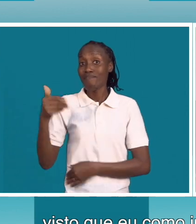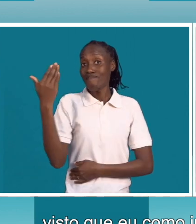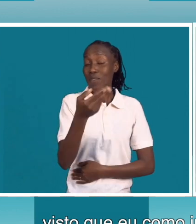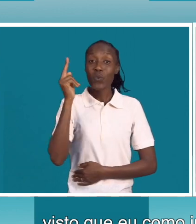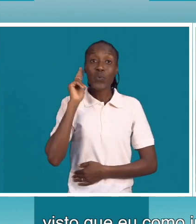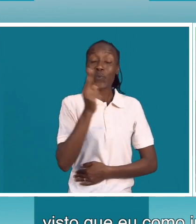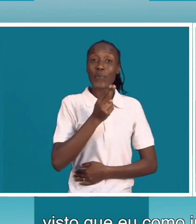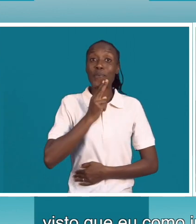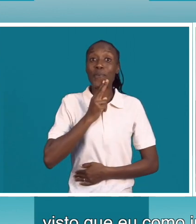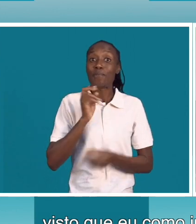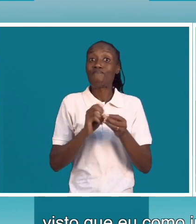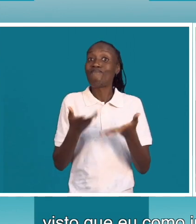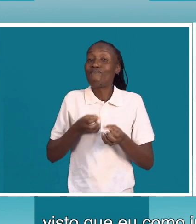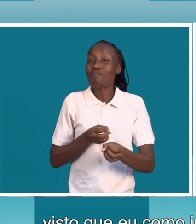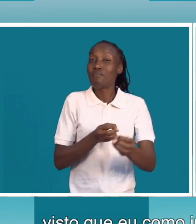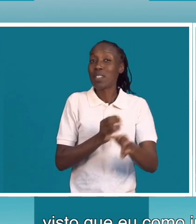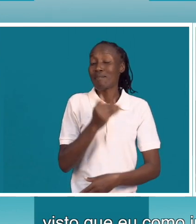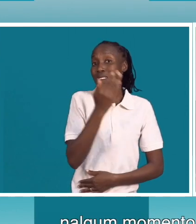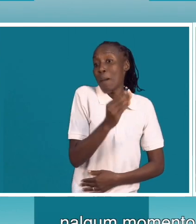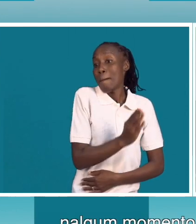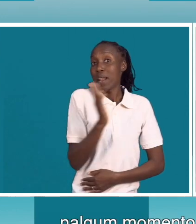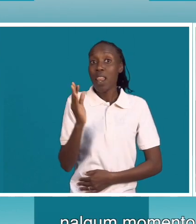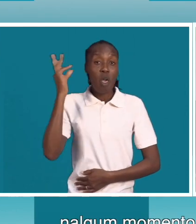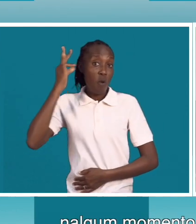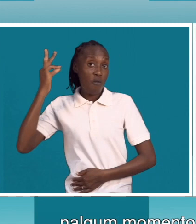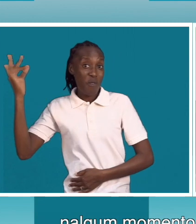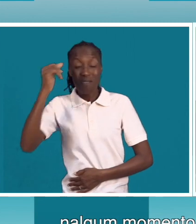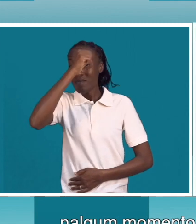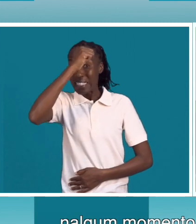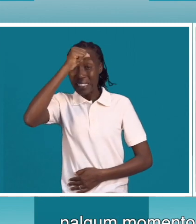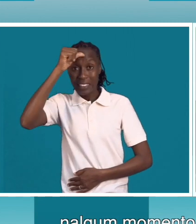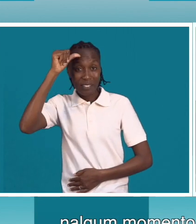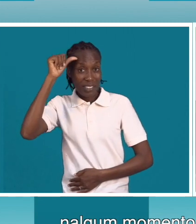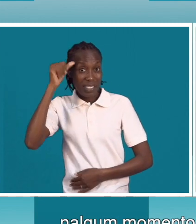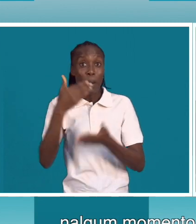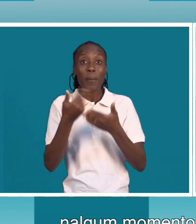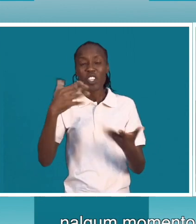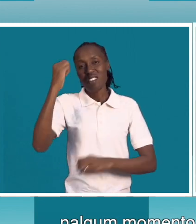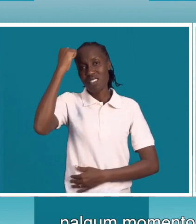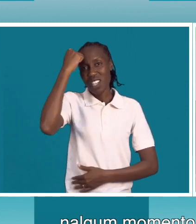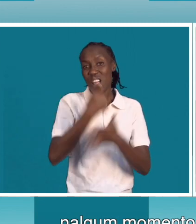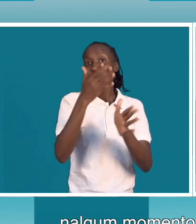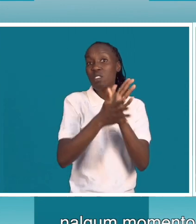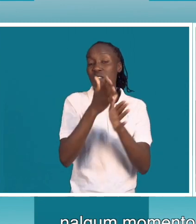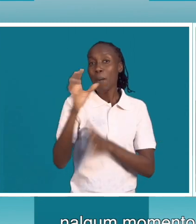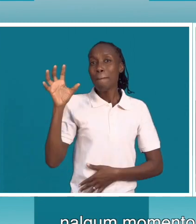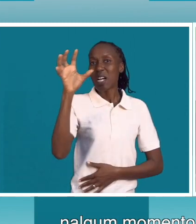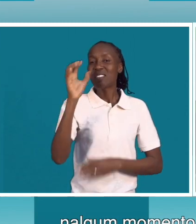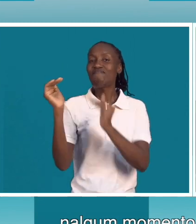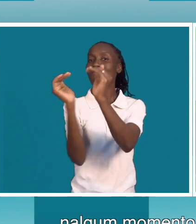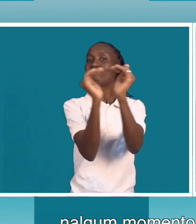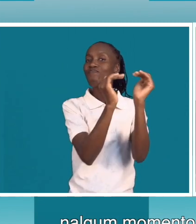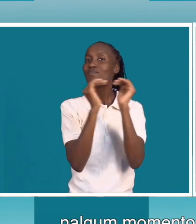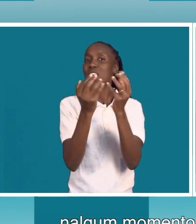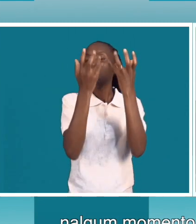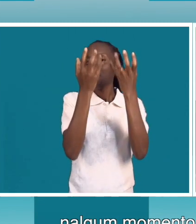para transmitir a informação de um surdo para um ouvinte, em algum momento tem sido difícil, porque, como sabemos, a linguagem de sinais a nível do país